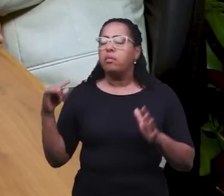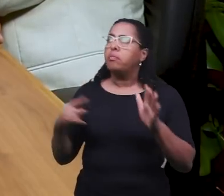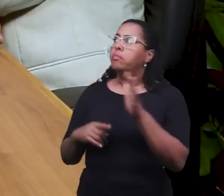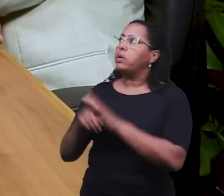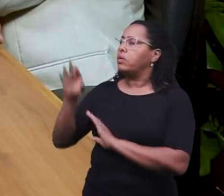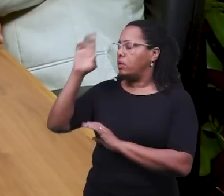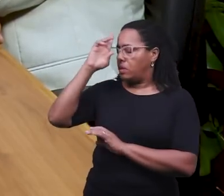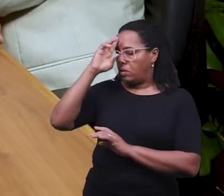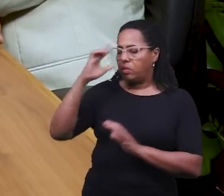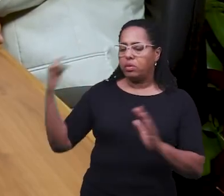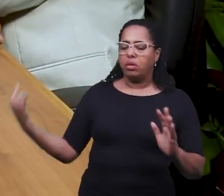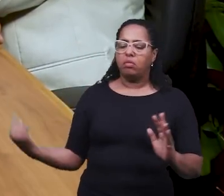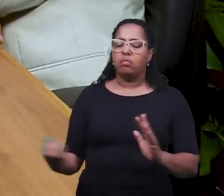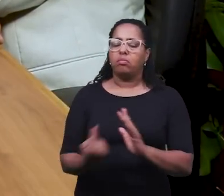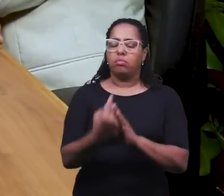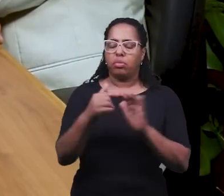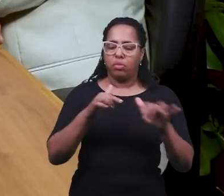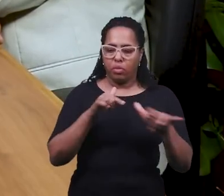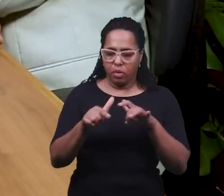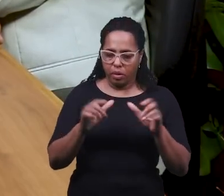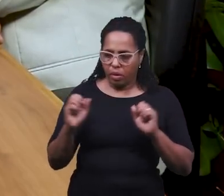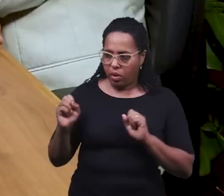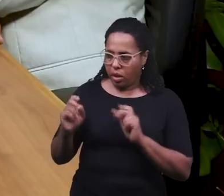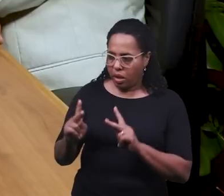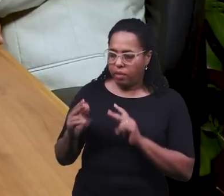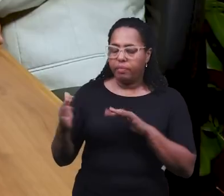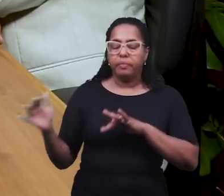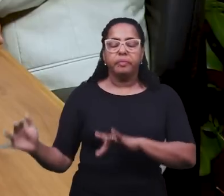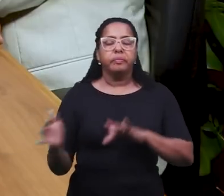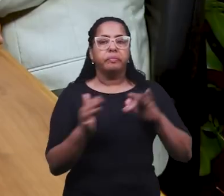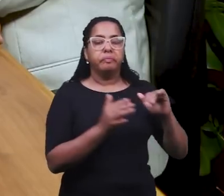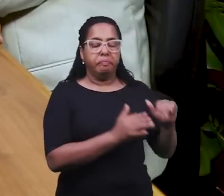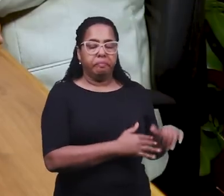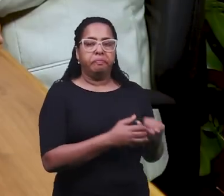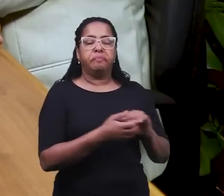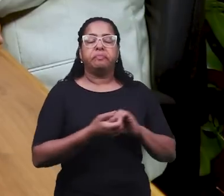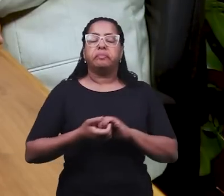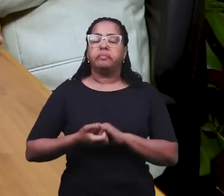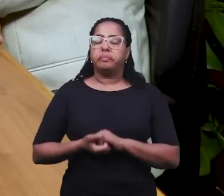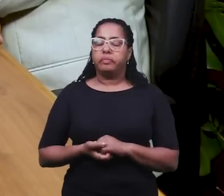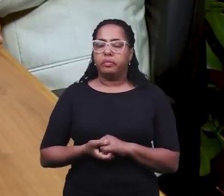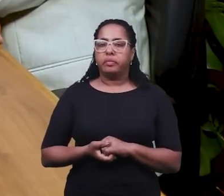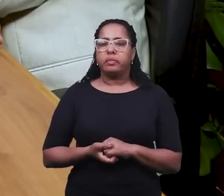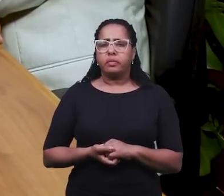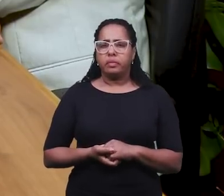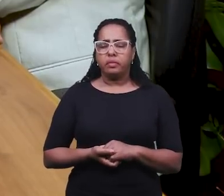fazer constar o senhor e introduzir você no trabalho. Então,